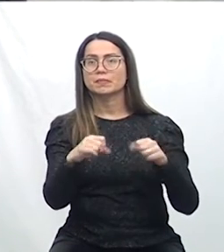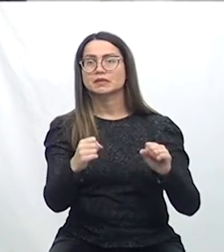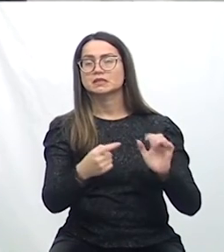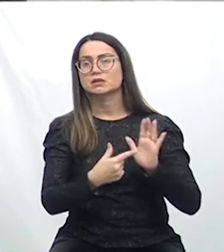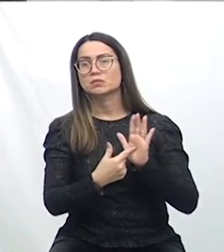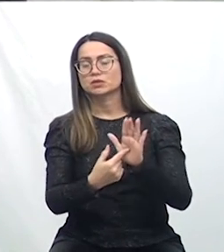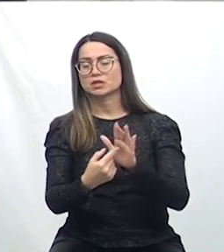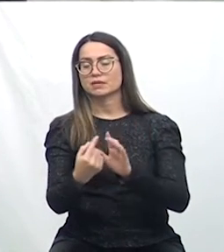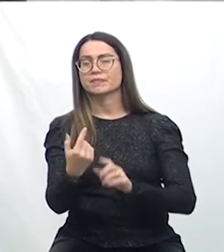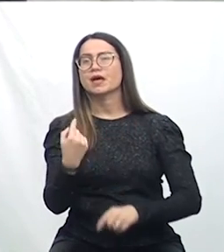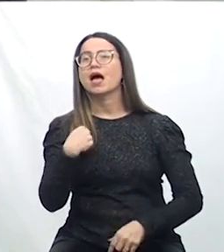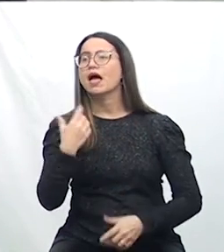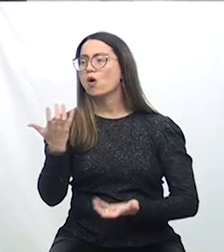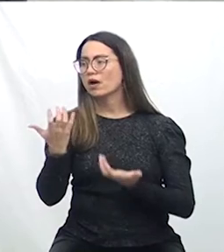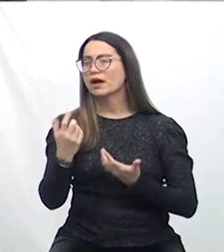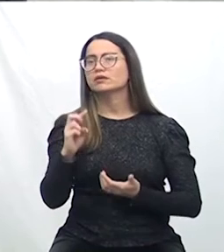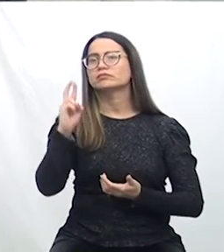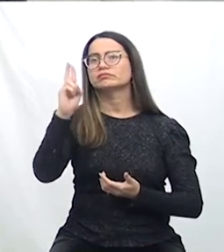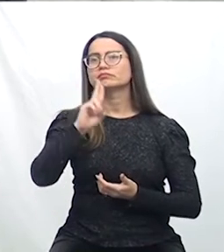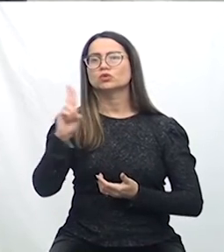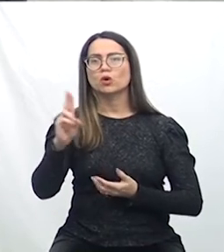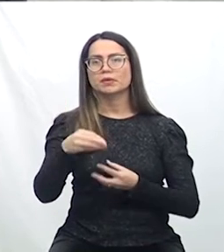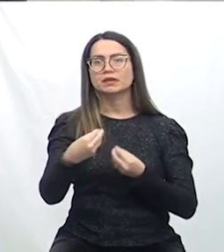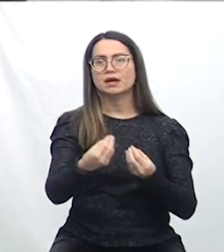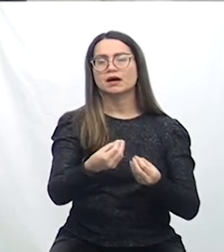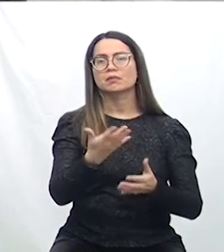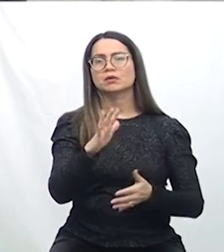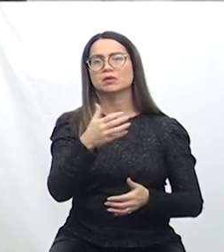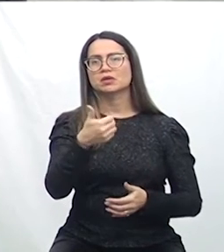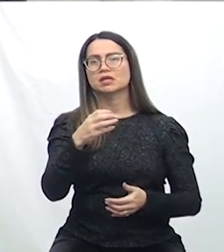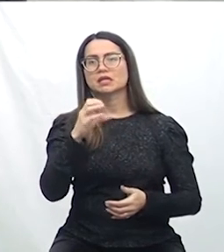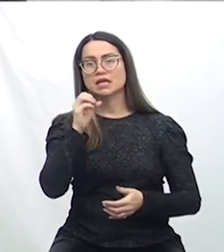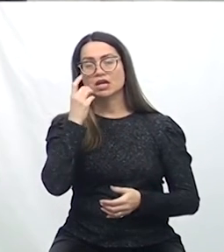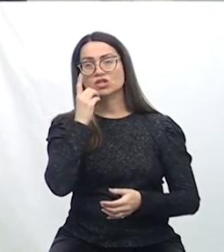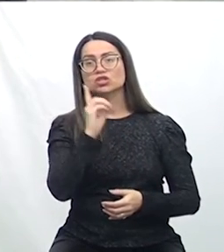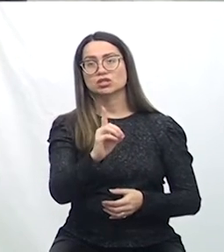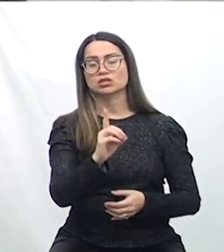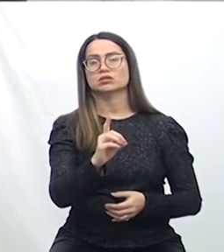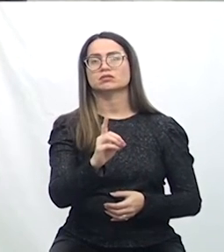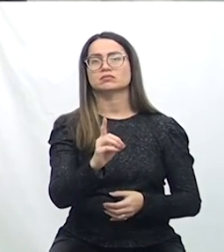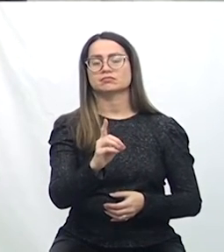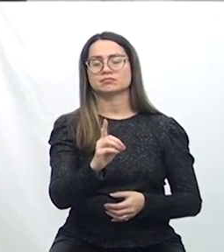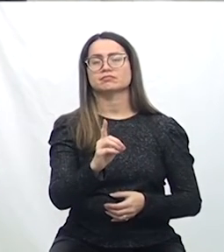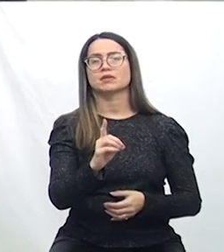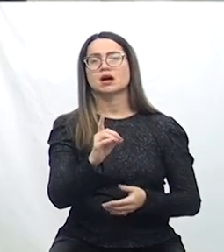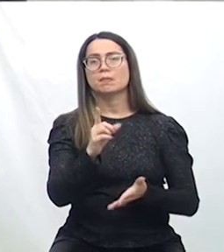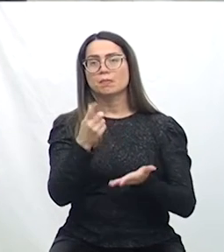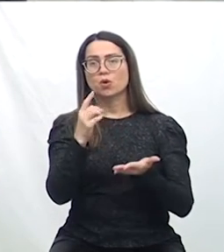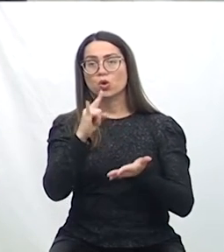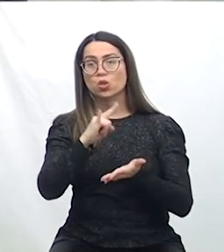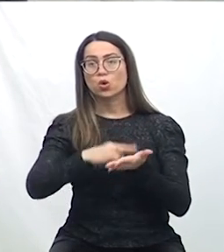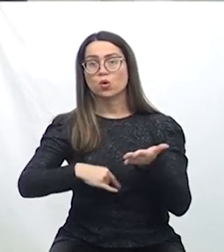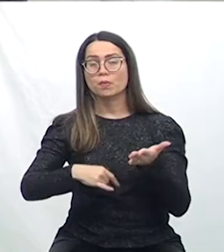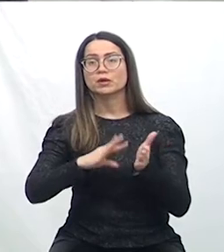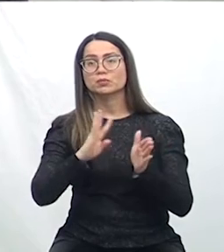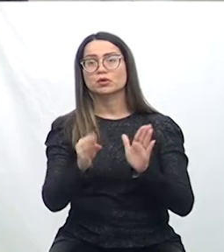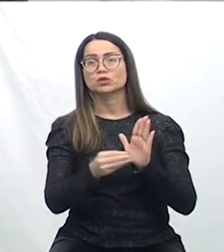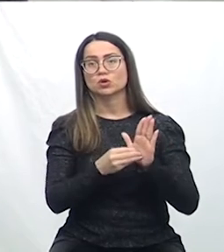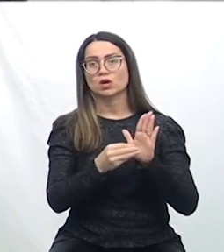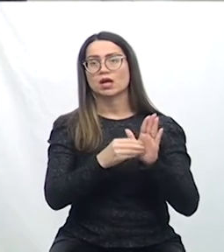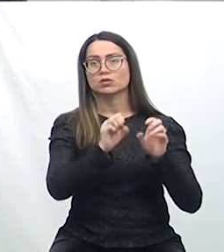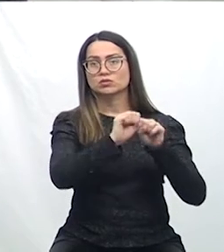seus nomes a essa presidência no prazo de 10 dias, por memorando protocolado no sistema dessa